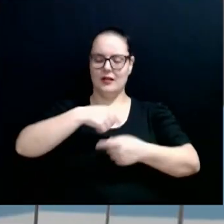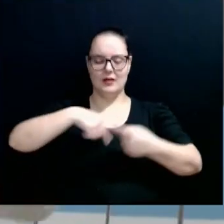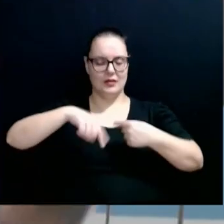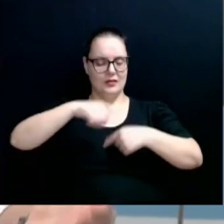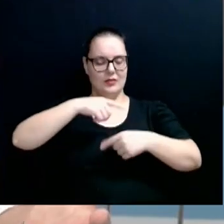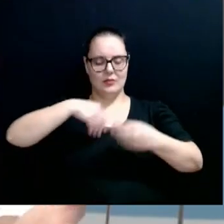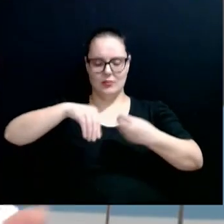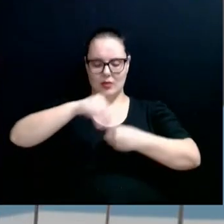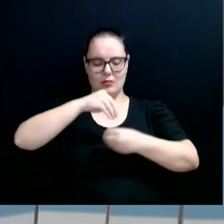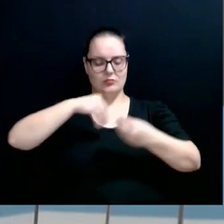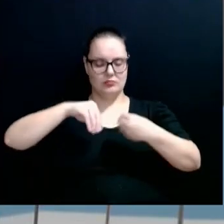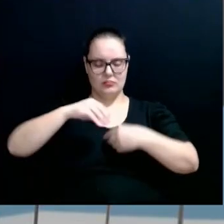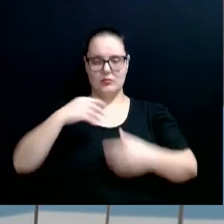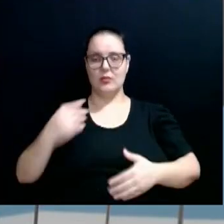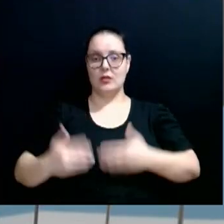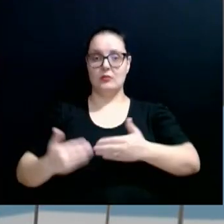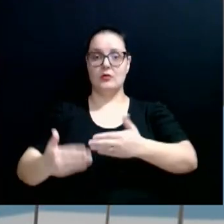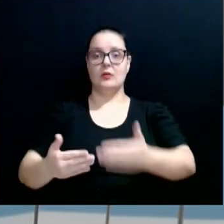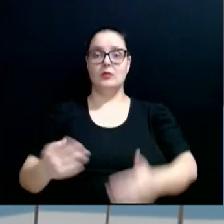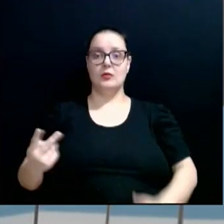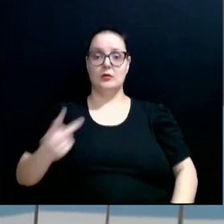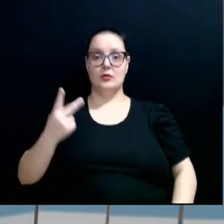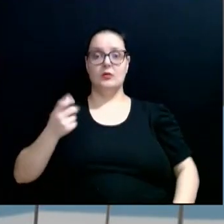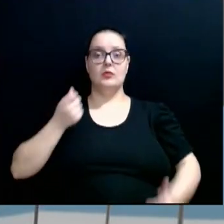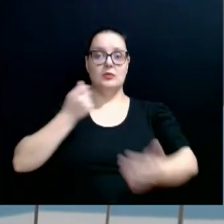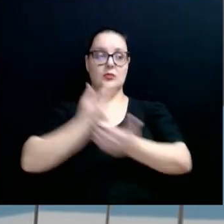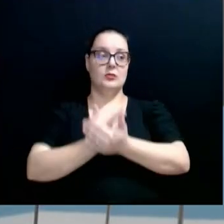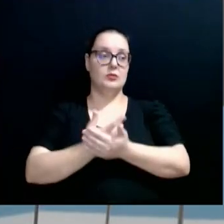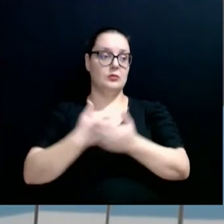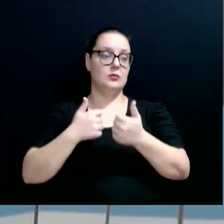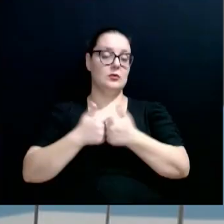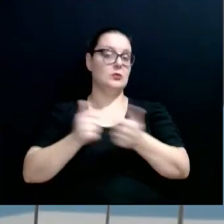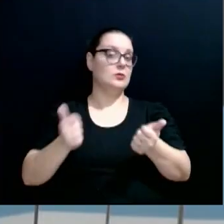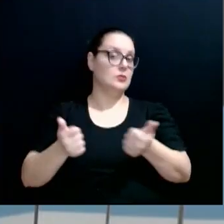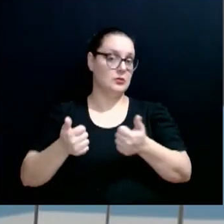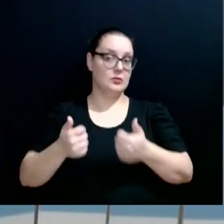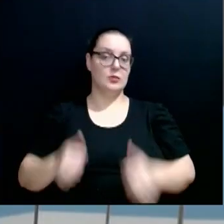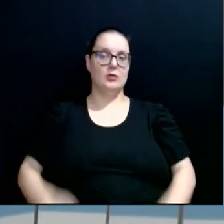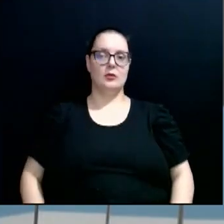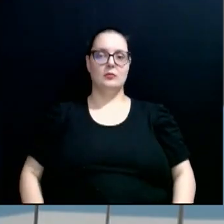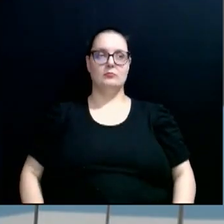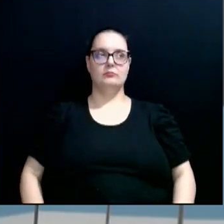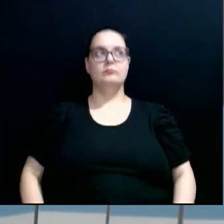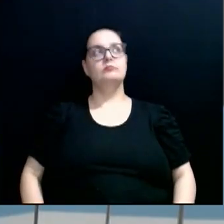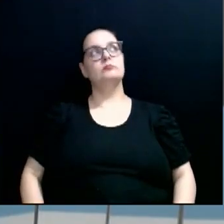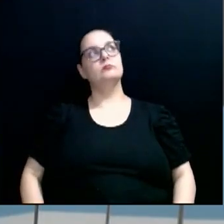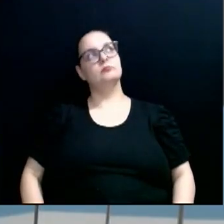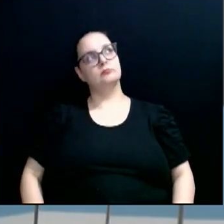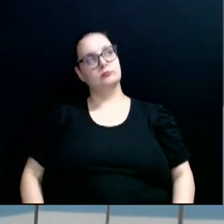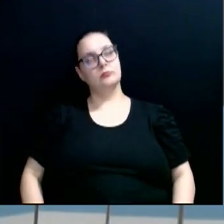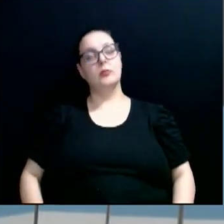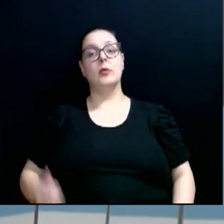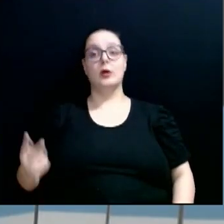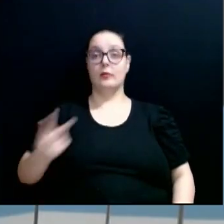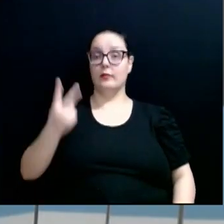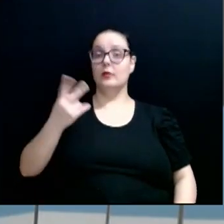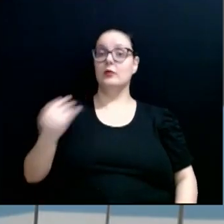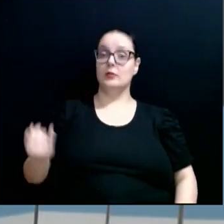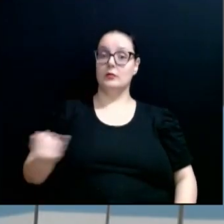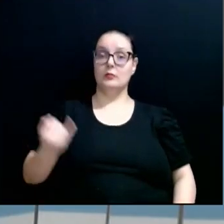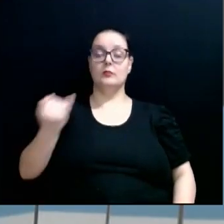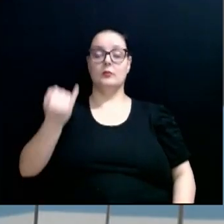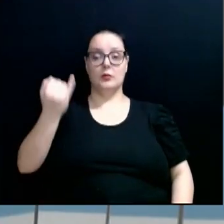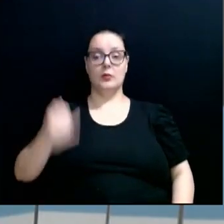Os valores de aquisição de veículos, né? Realmente é um valor significativo, né?